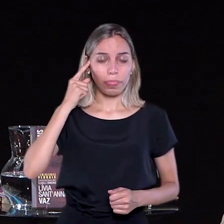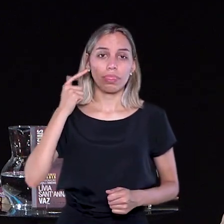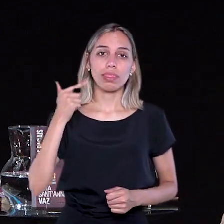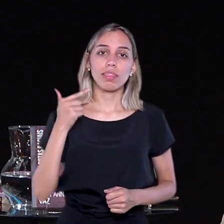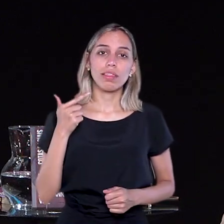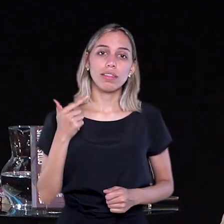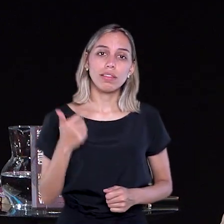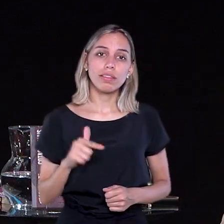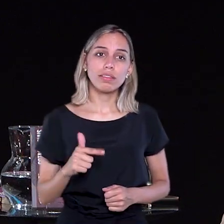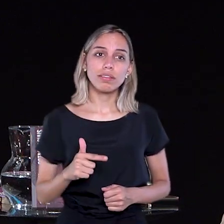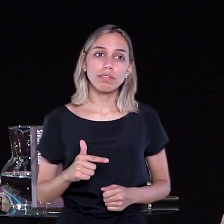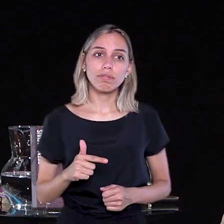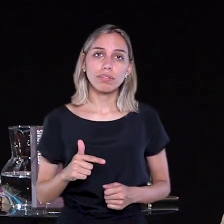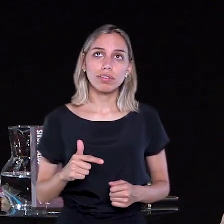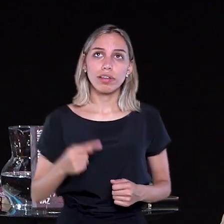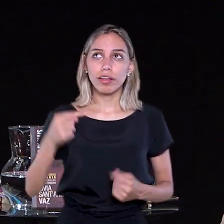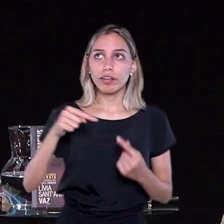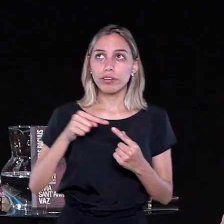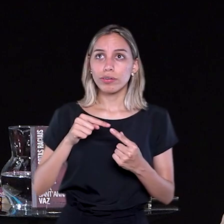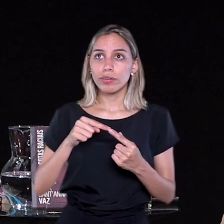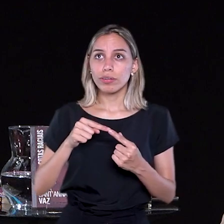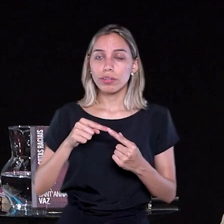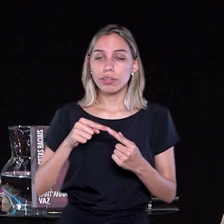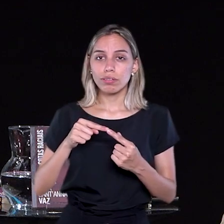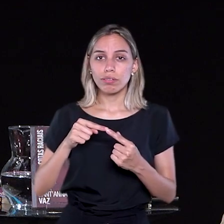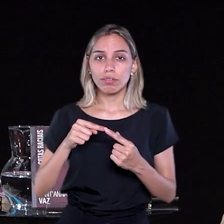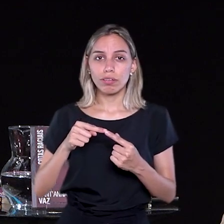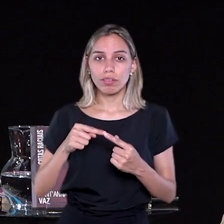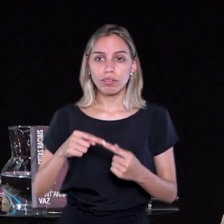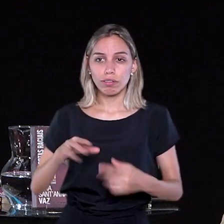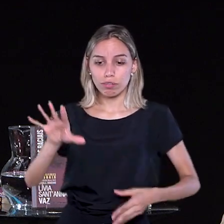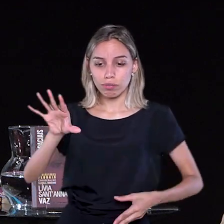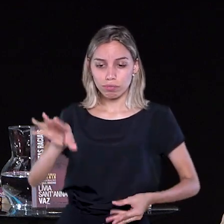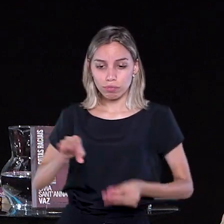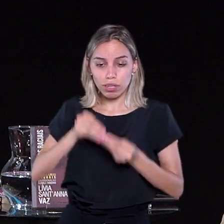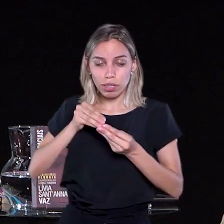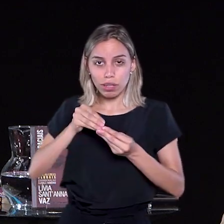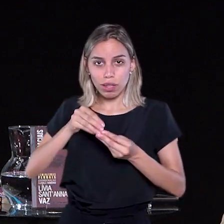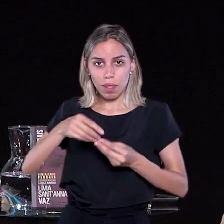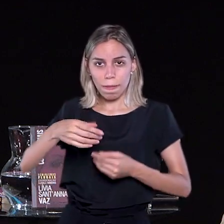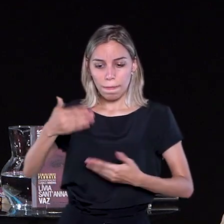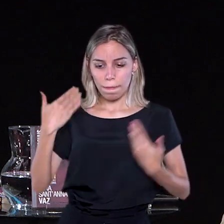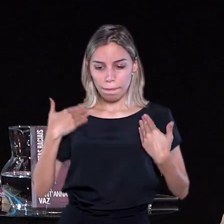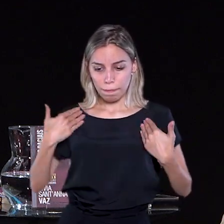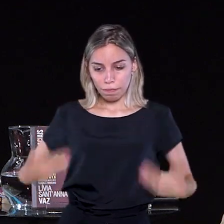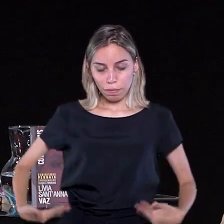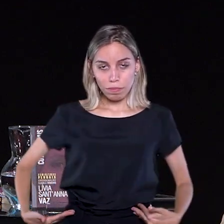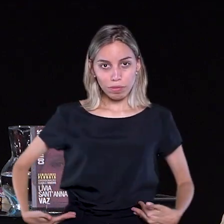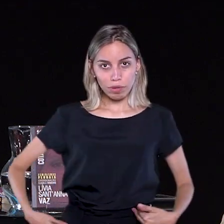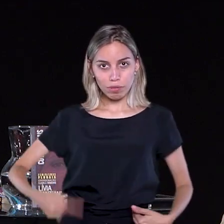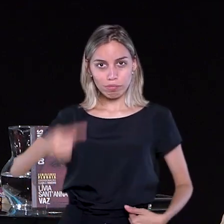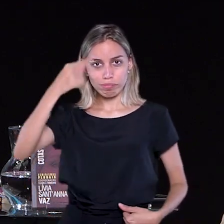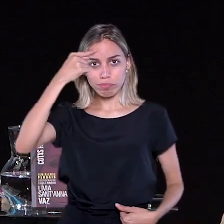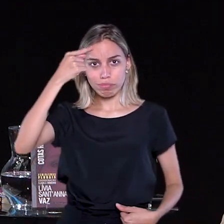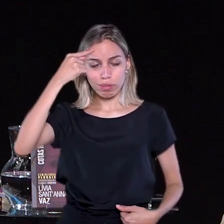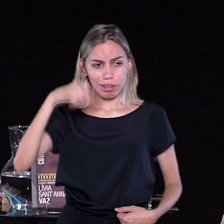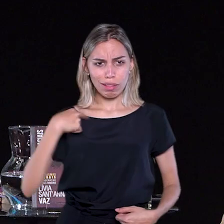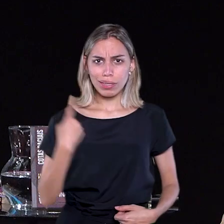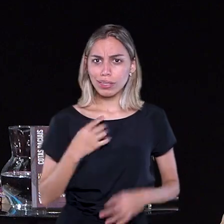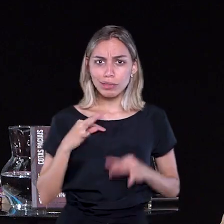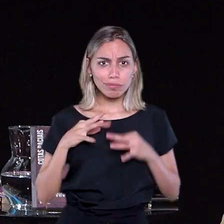pessoas com duas características fundamentais, que é a racialização e a comercialização, porque a escravidão é um estudo muito antigo,